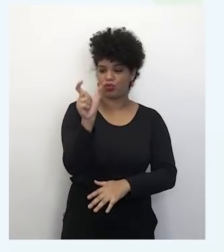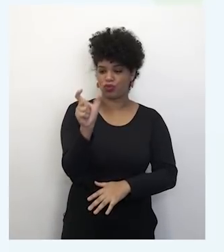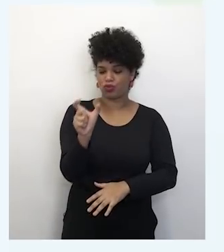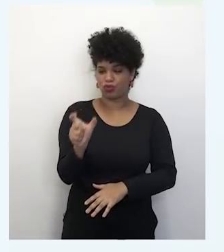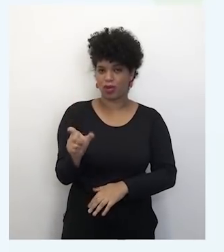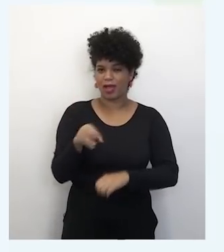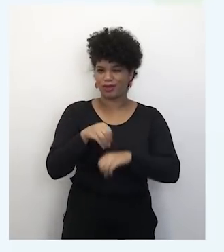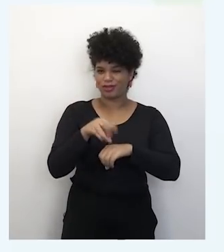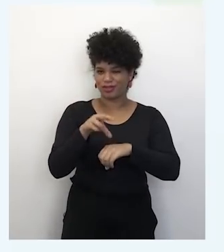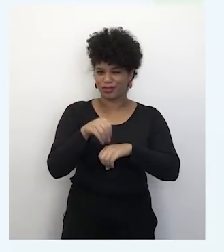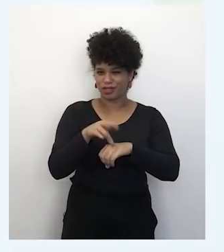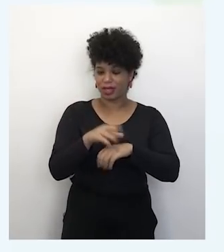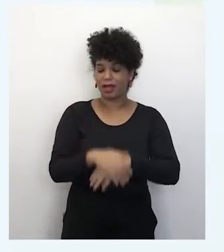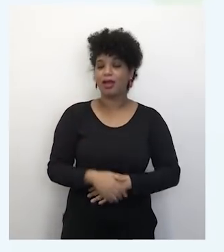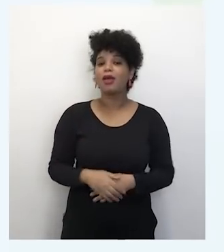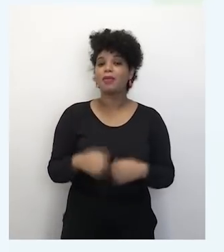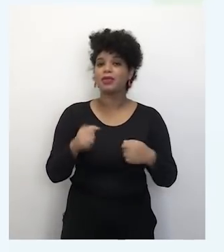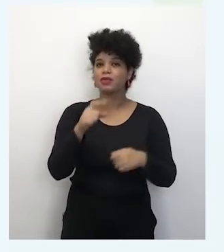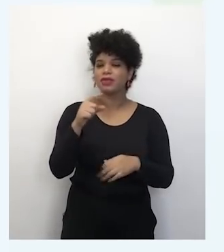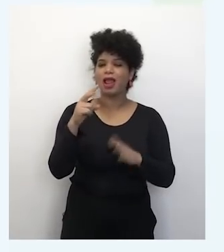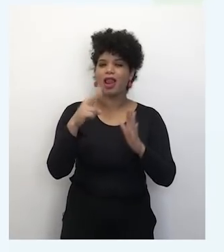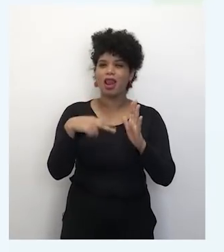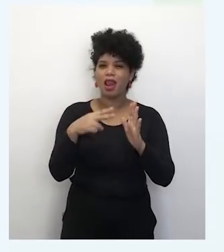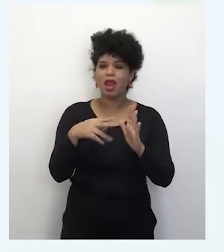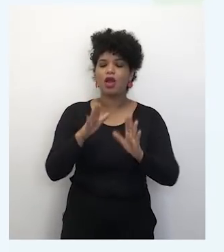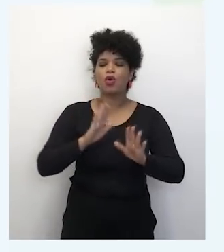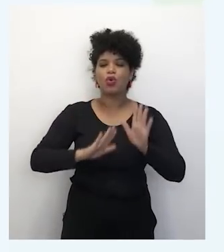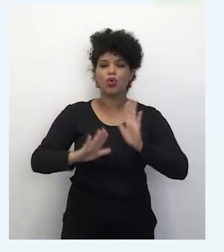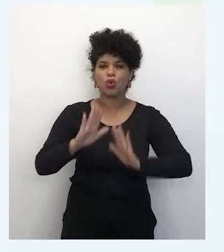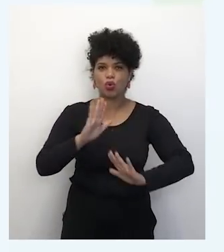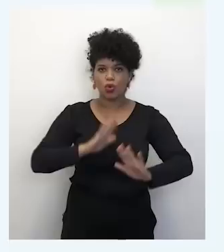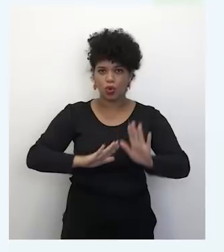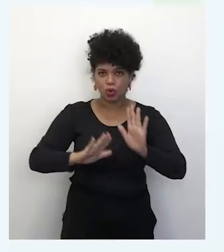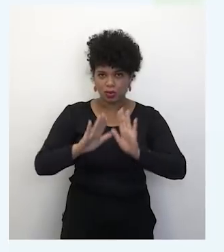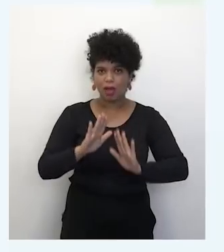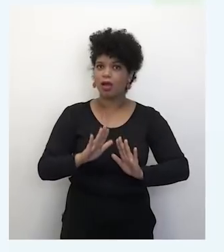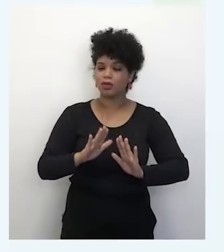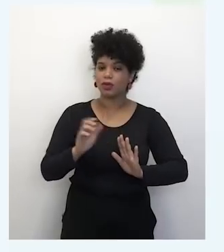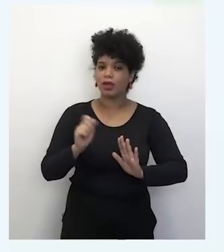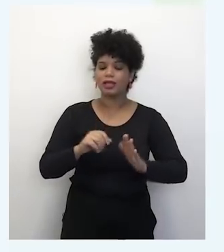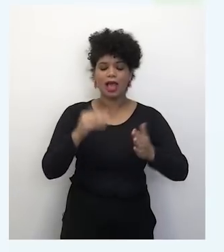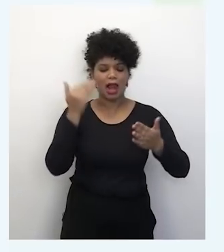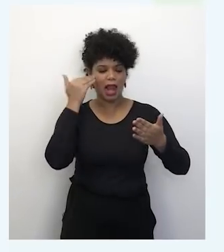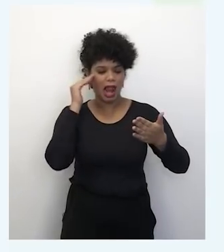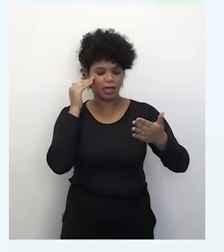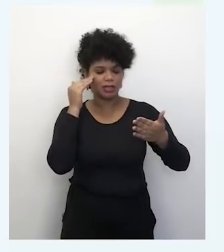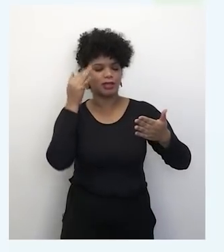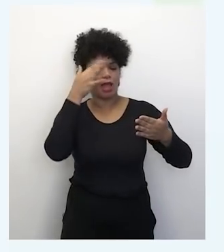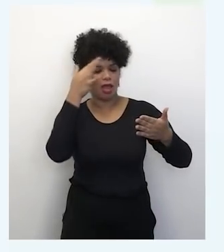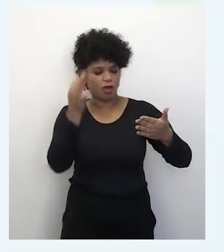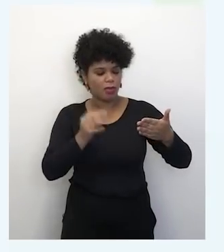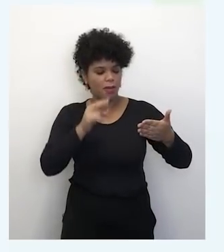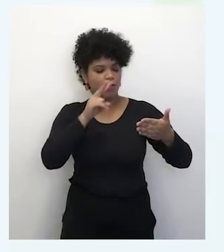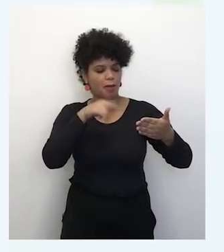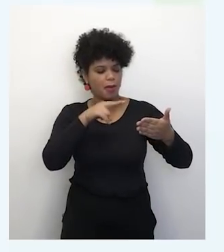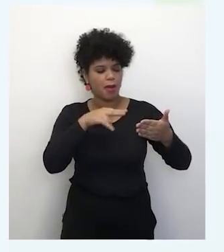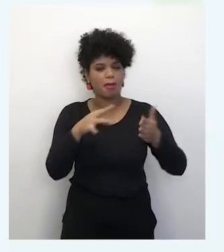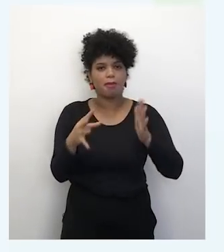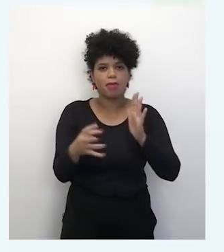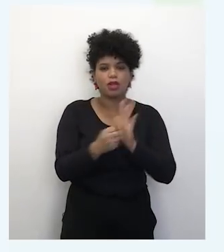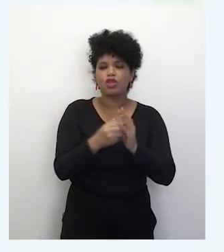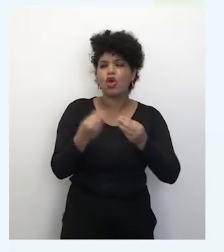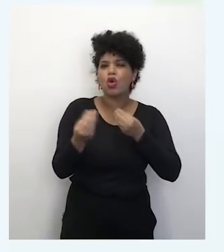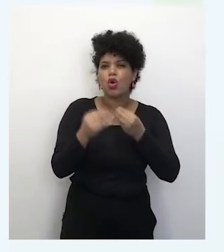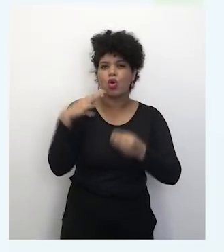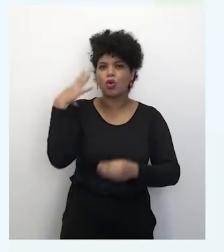as instruções. É importante que você leia com muito cuidado, pois ela vai te ensinar a como preencher a sua rubrica das competências socioemocionais.